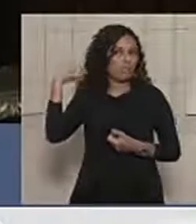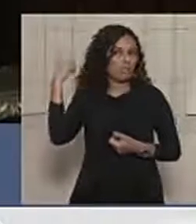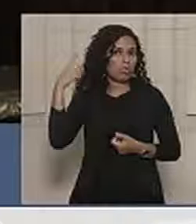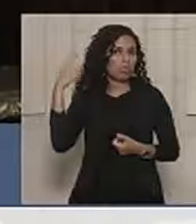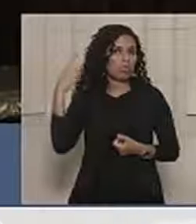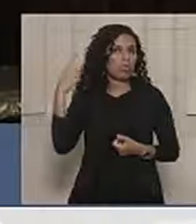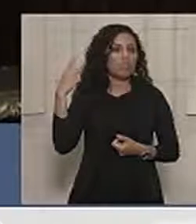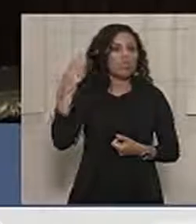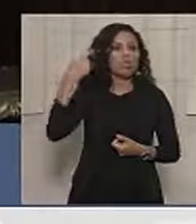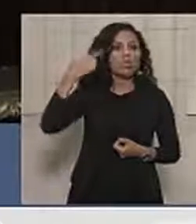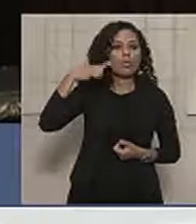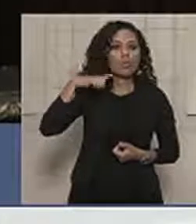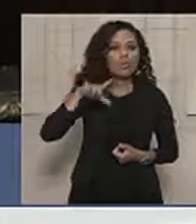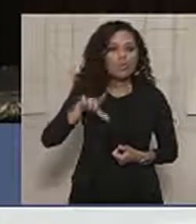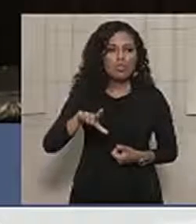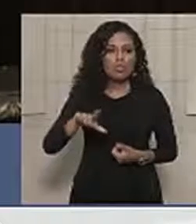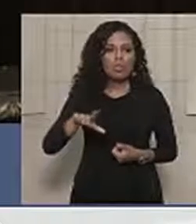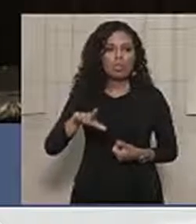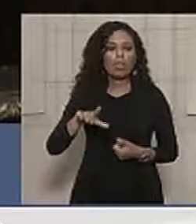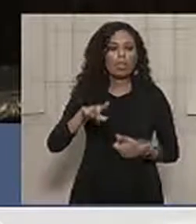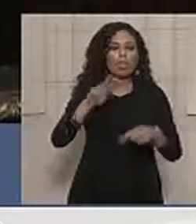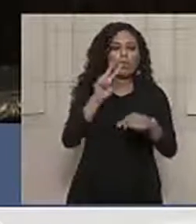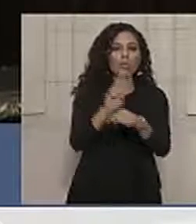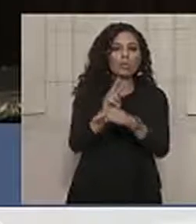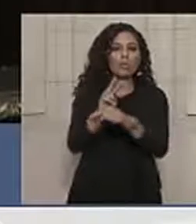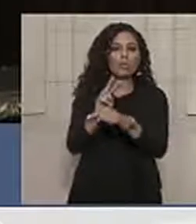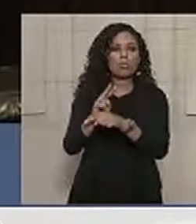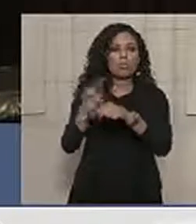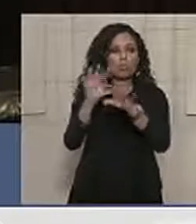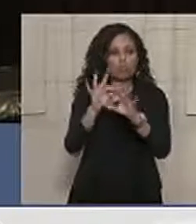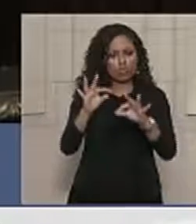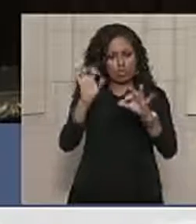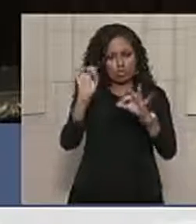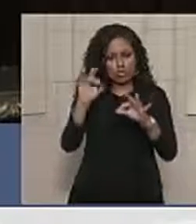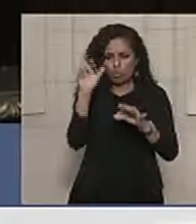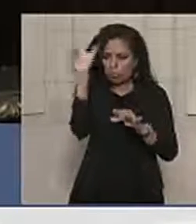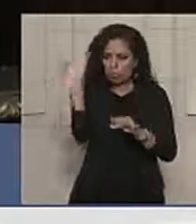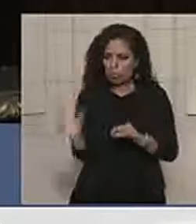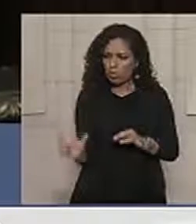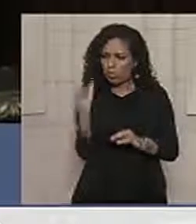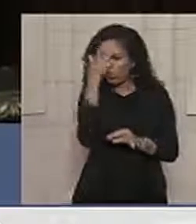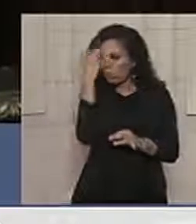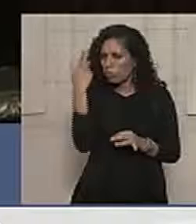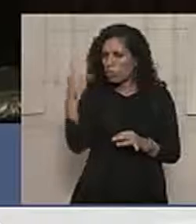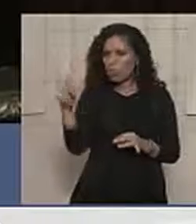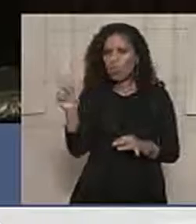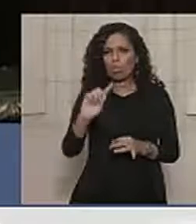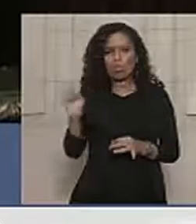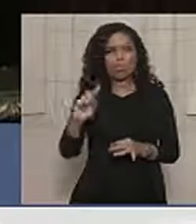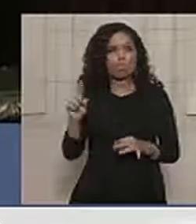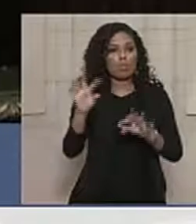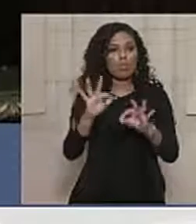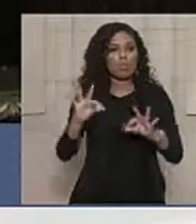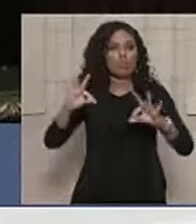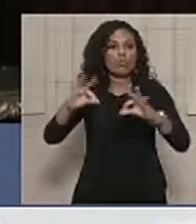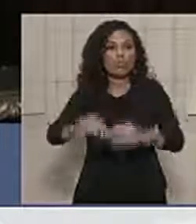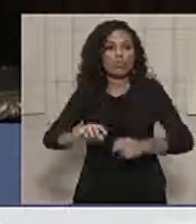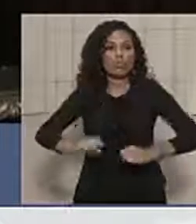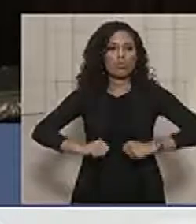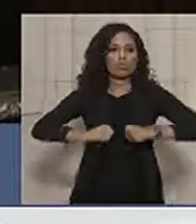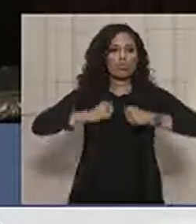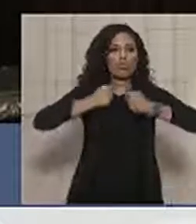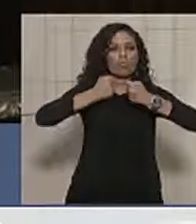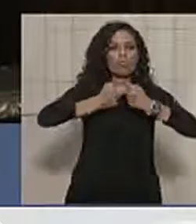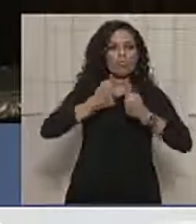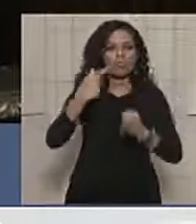a deferência e o reconhecimento não só de sua pessoa individualmente, mas de sua luta